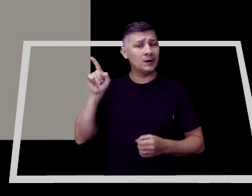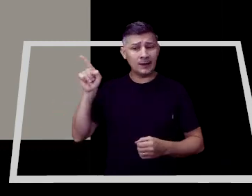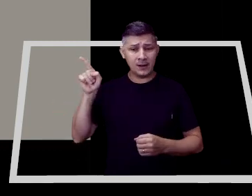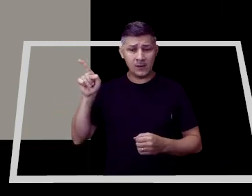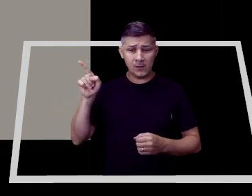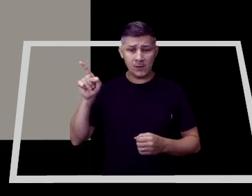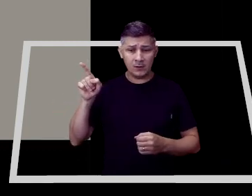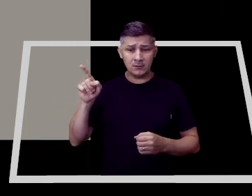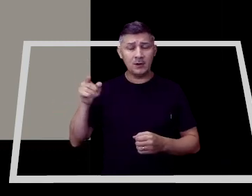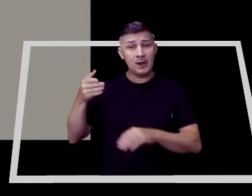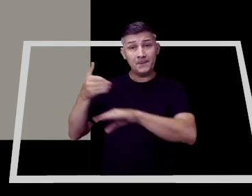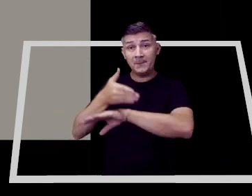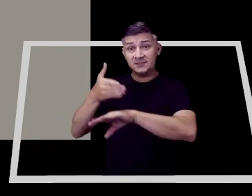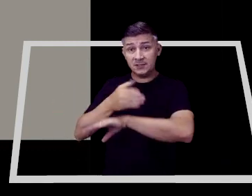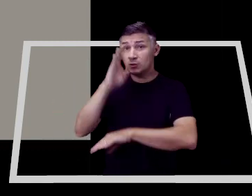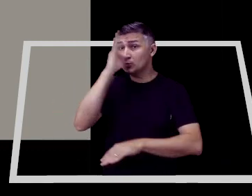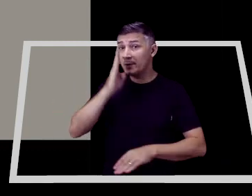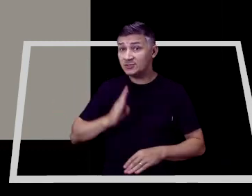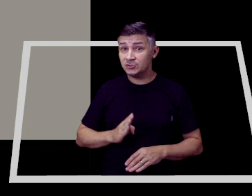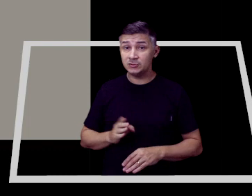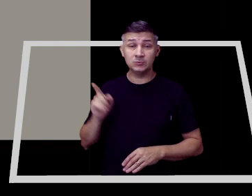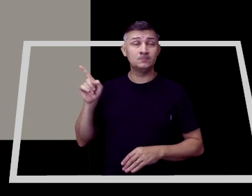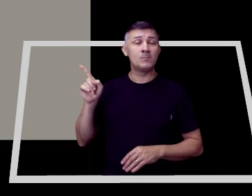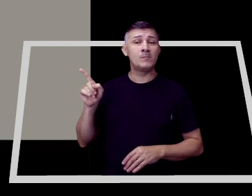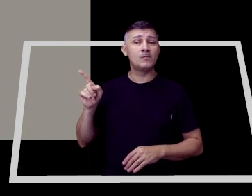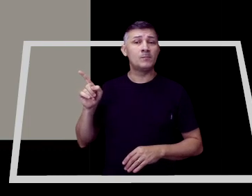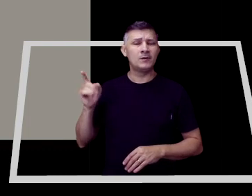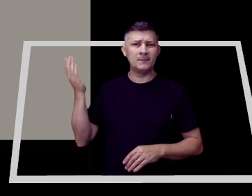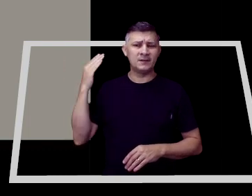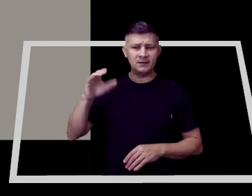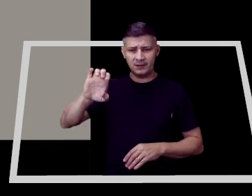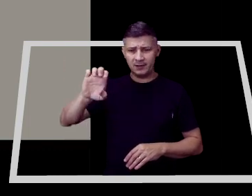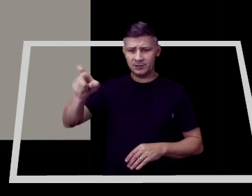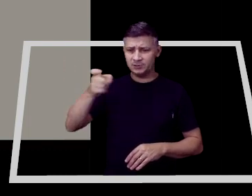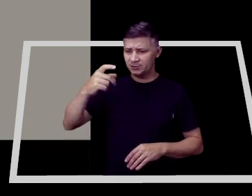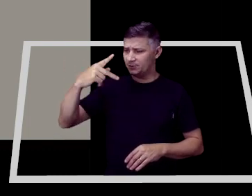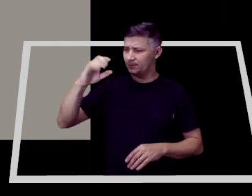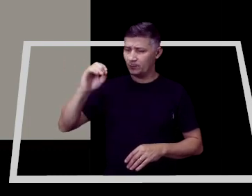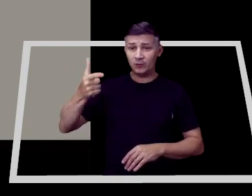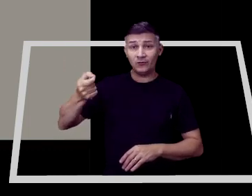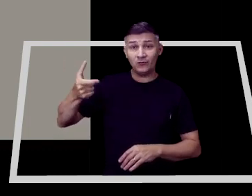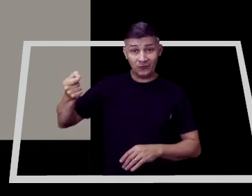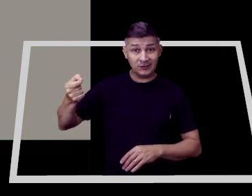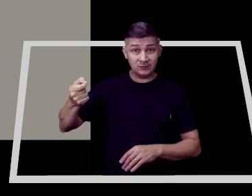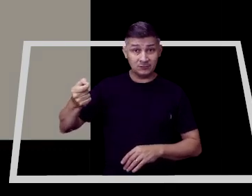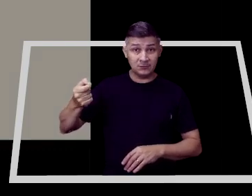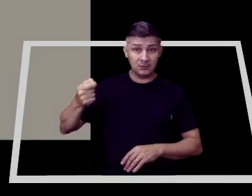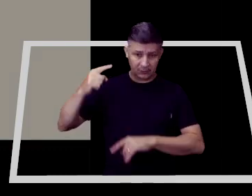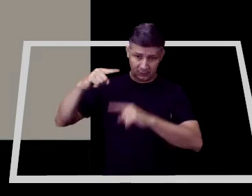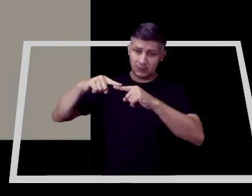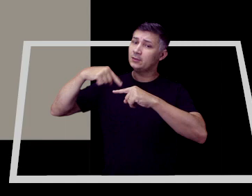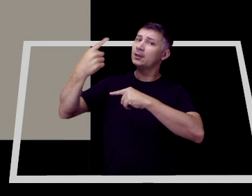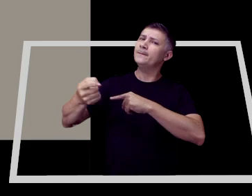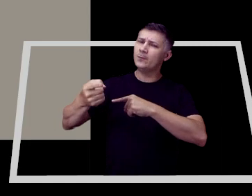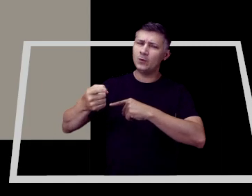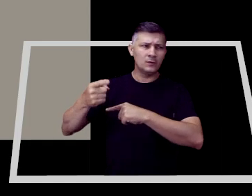foi para a participação do Brasil na Expo 2020, que acabou se